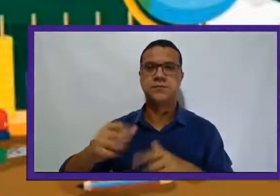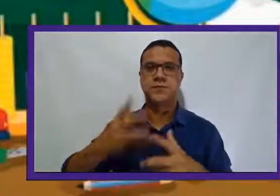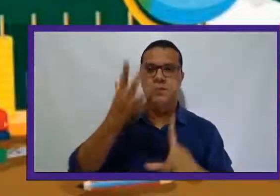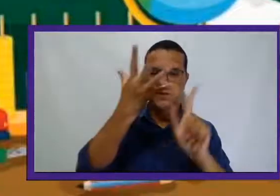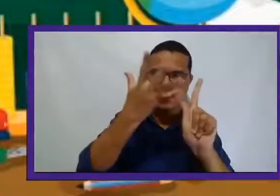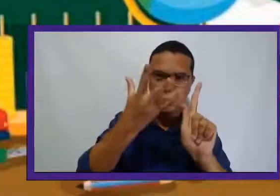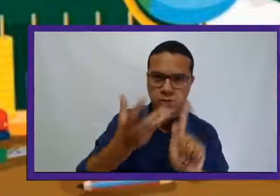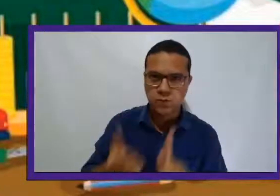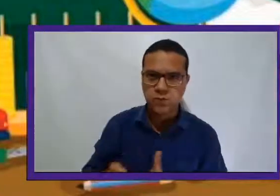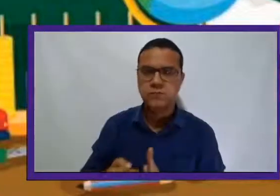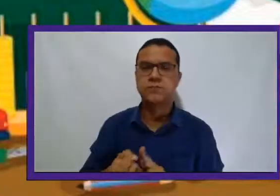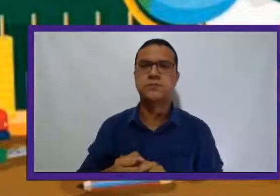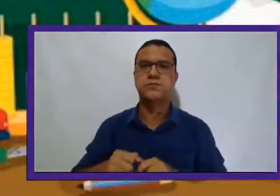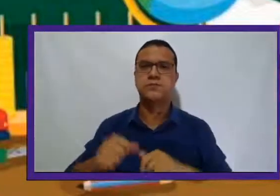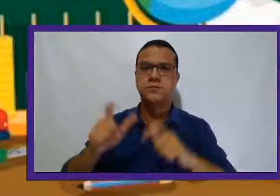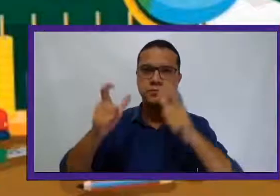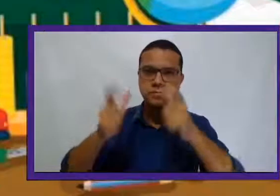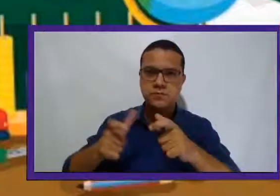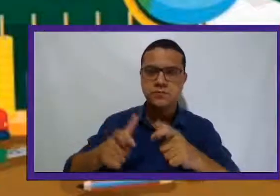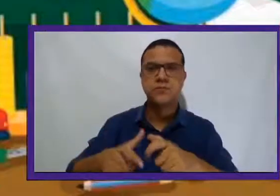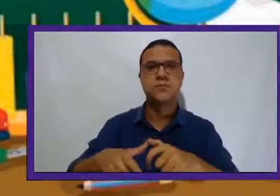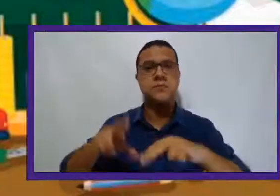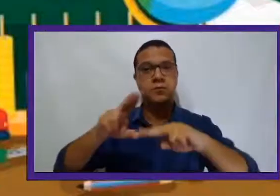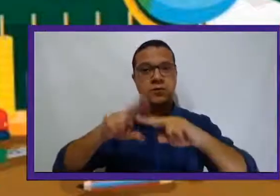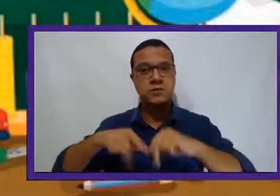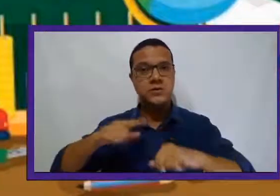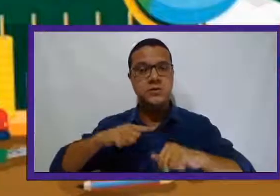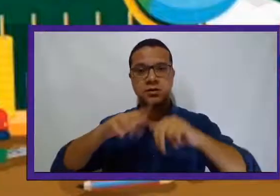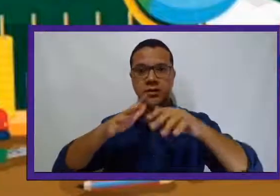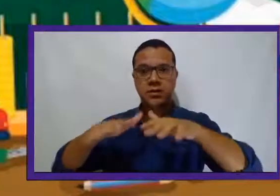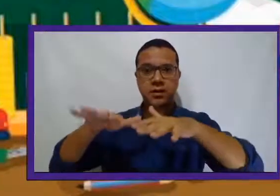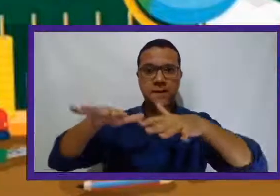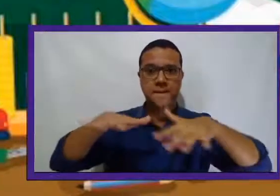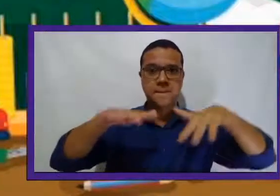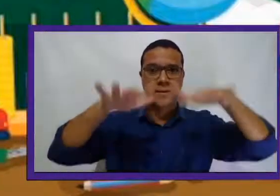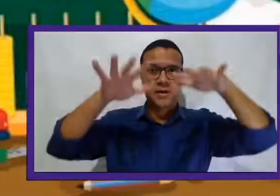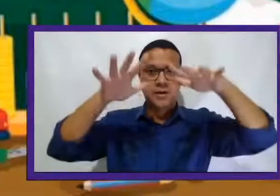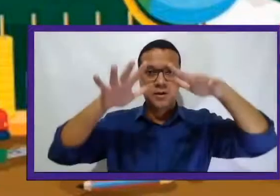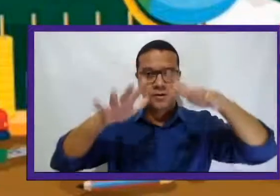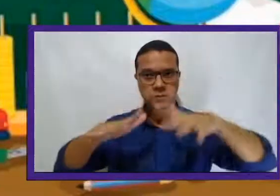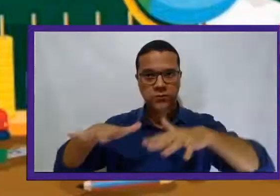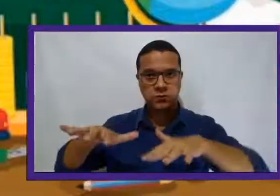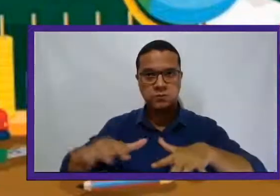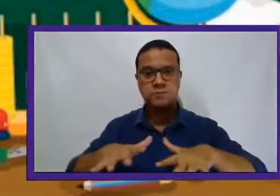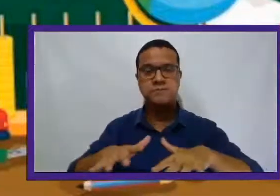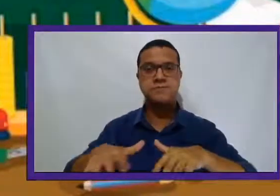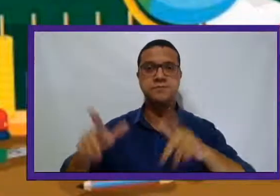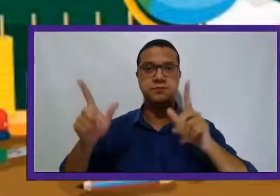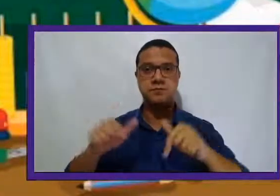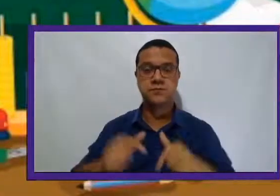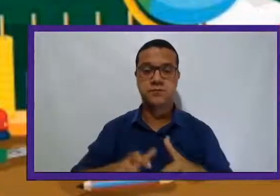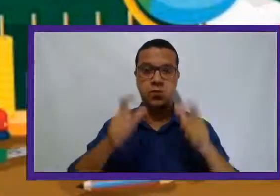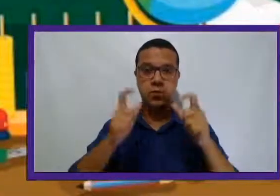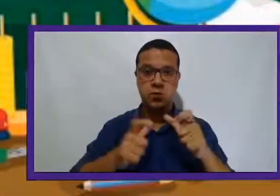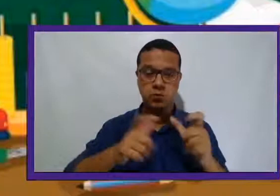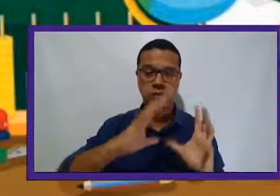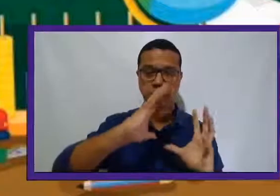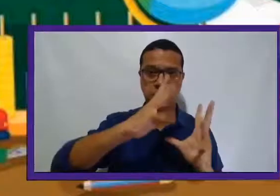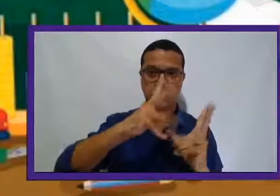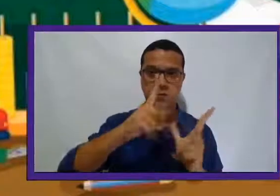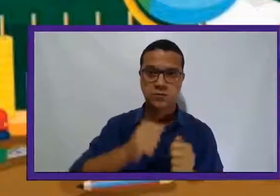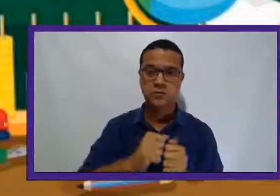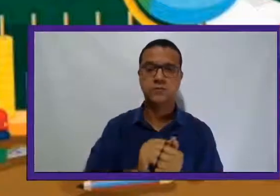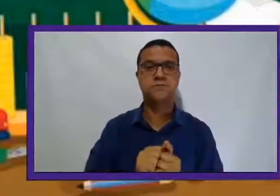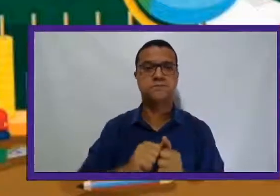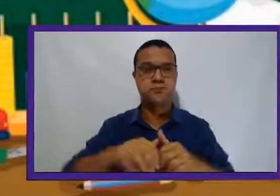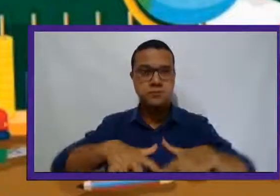Por isso Que existe A maré alta A maré baixa Enquanto no lugar Do planeta A maré está Bem alta No